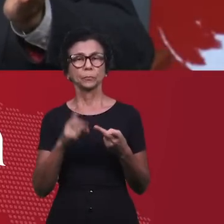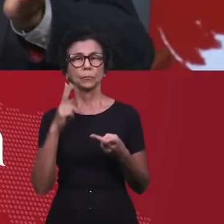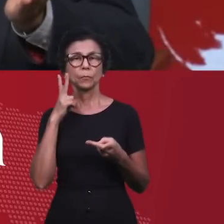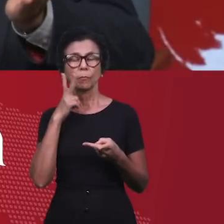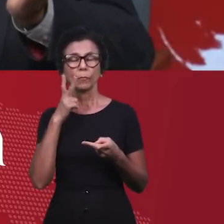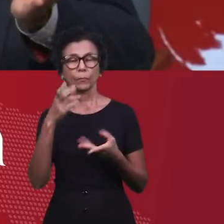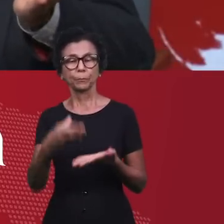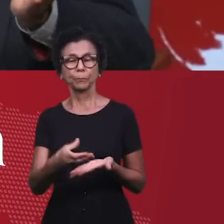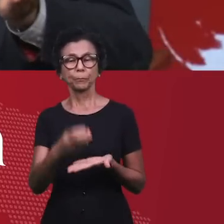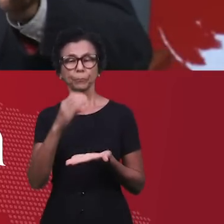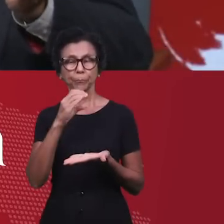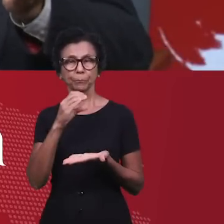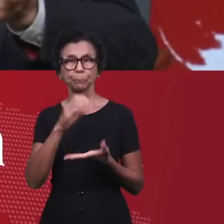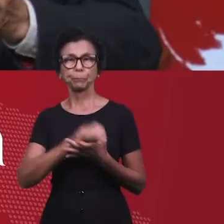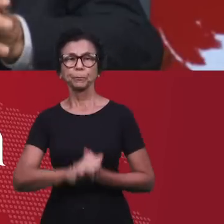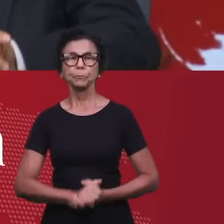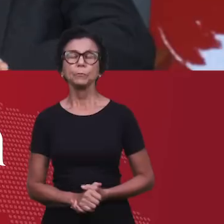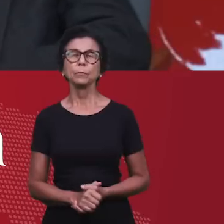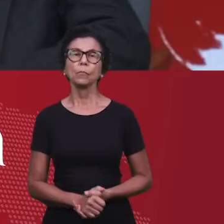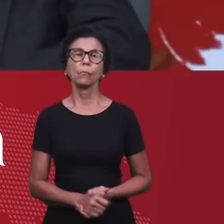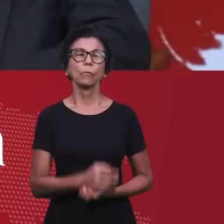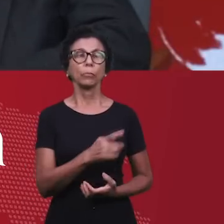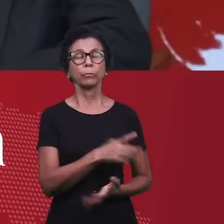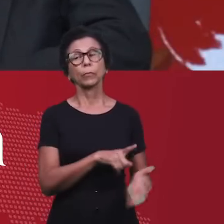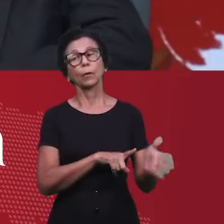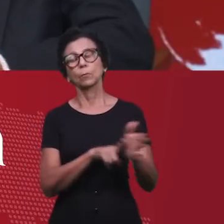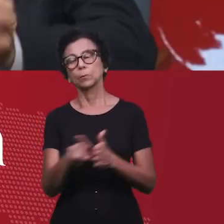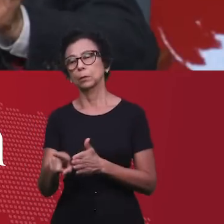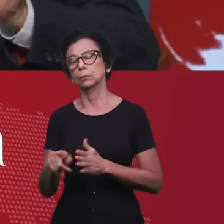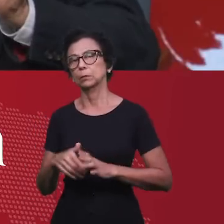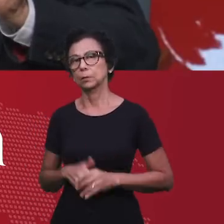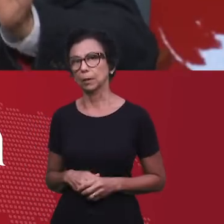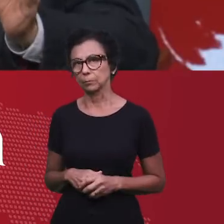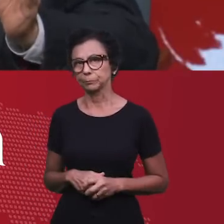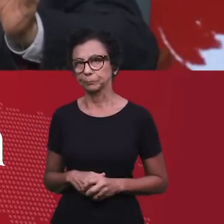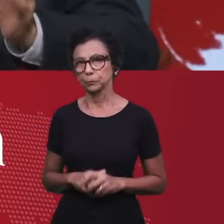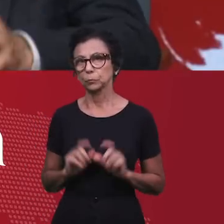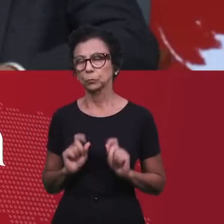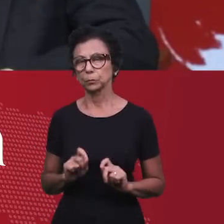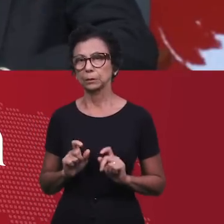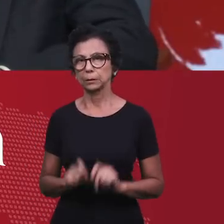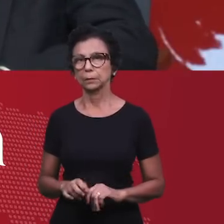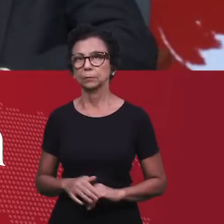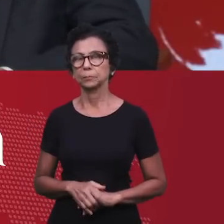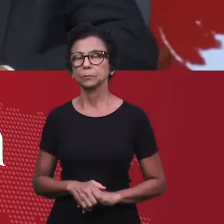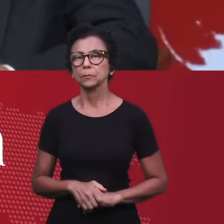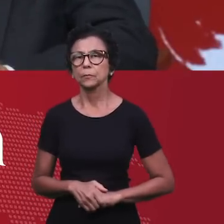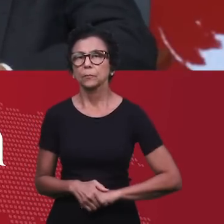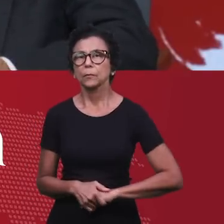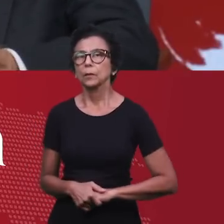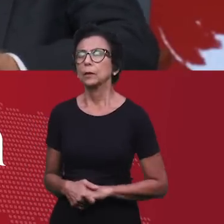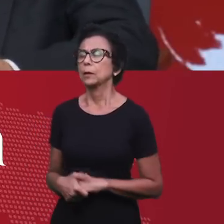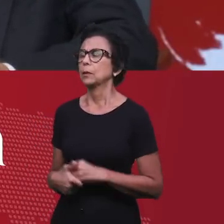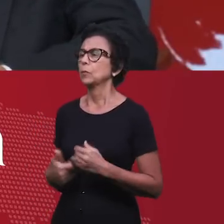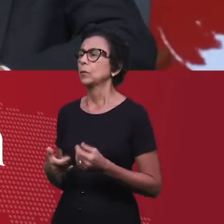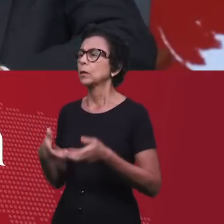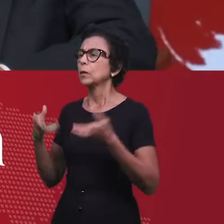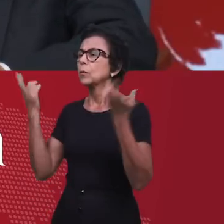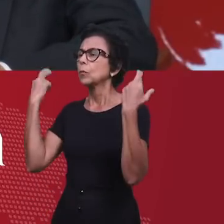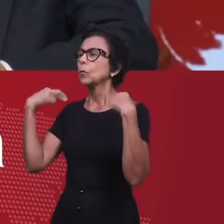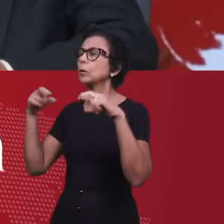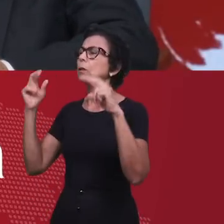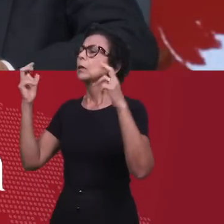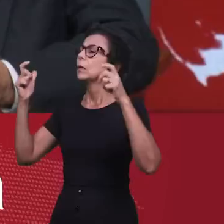deveria ter sido feita ali naquele momento era essa: onde está o